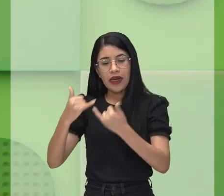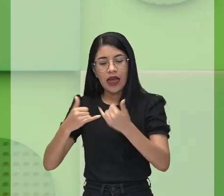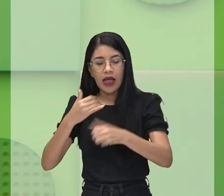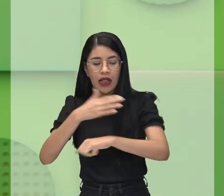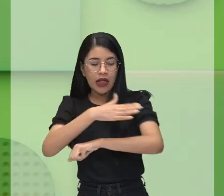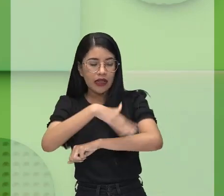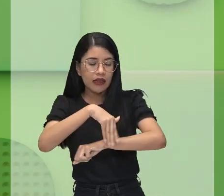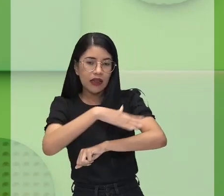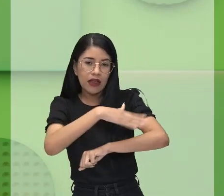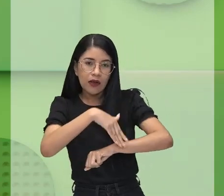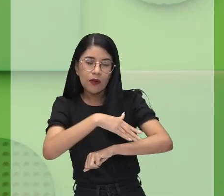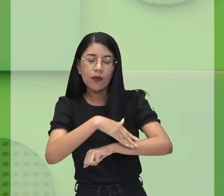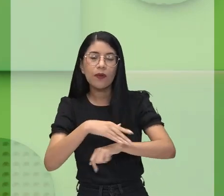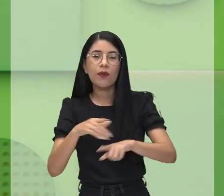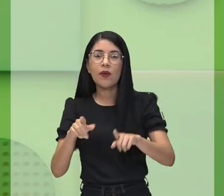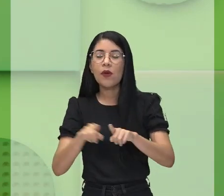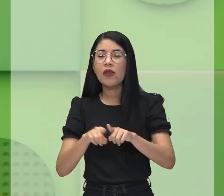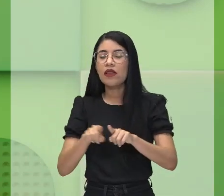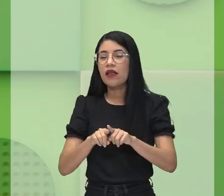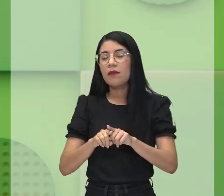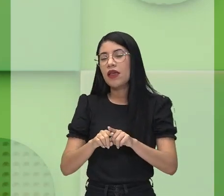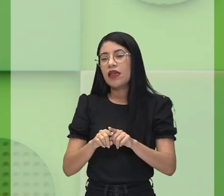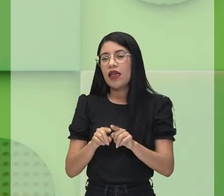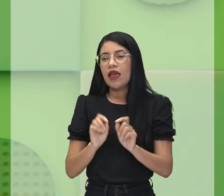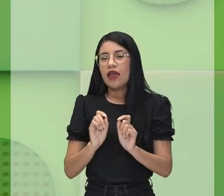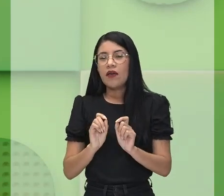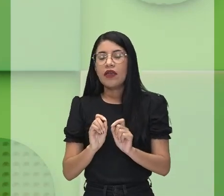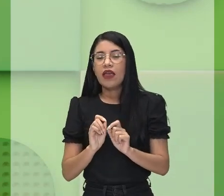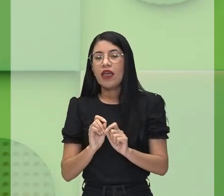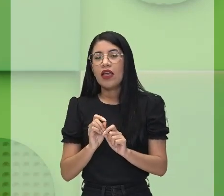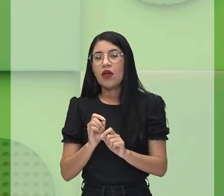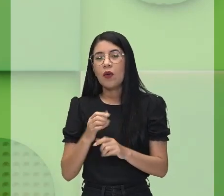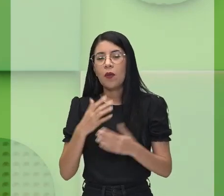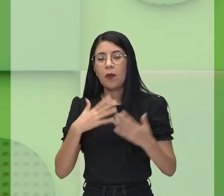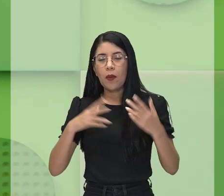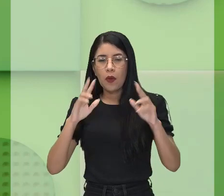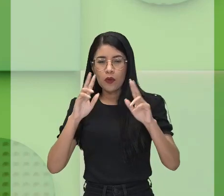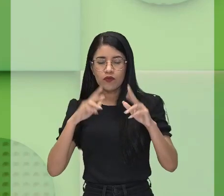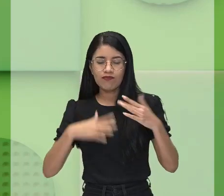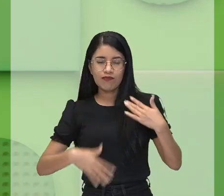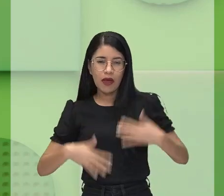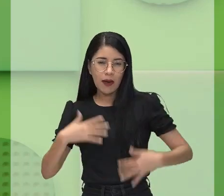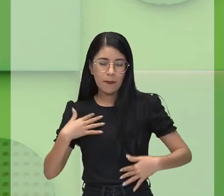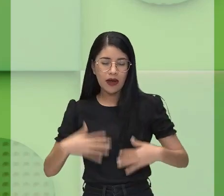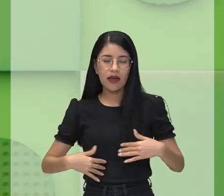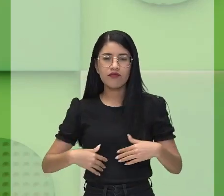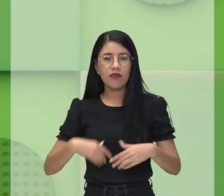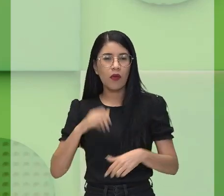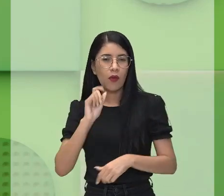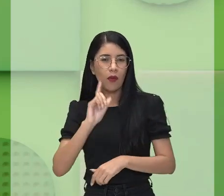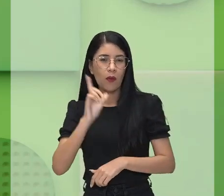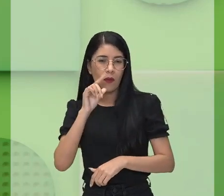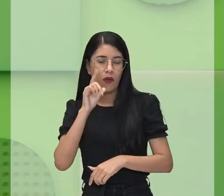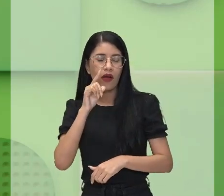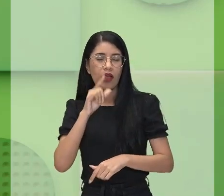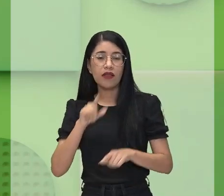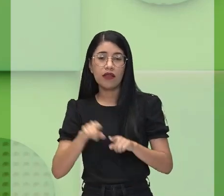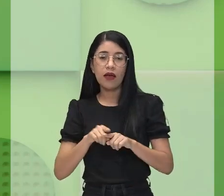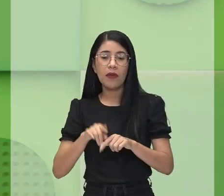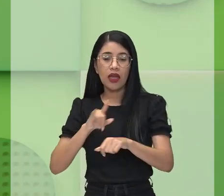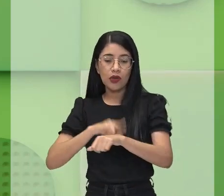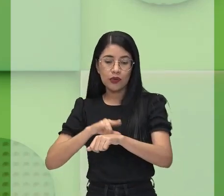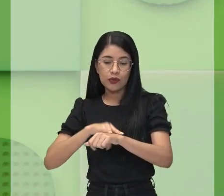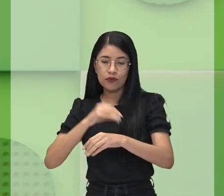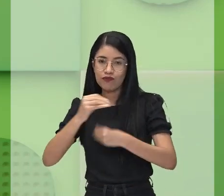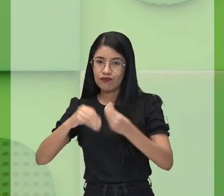rua, ou que mesmo sem querer, molhou o corpo, molhou os pés, essa urina do rato se